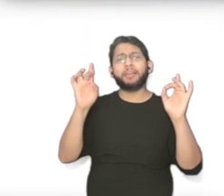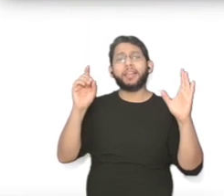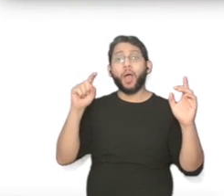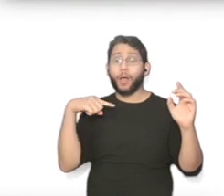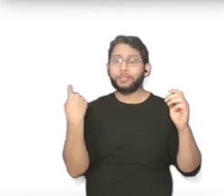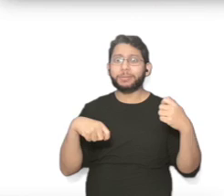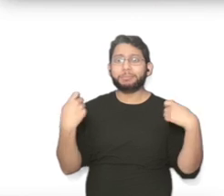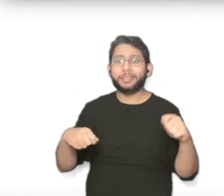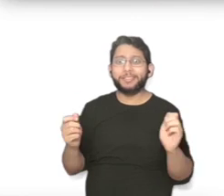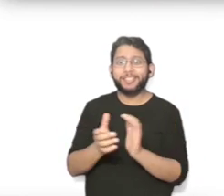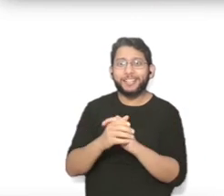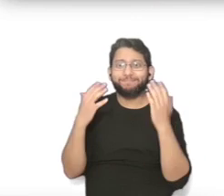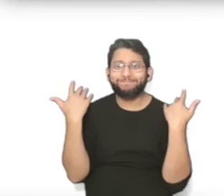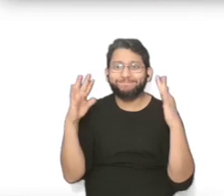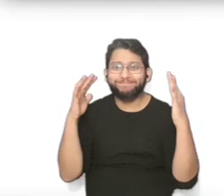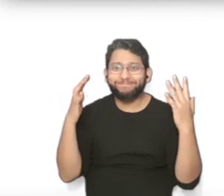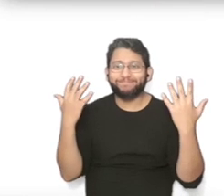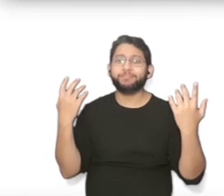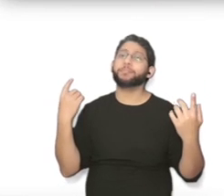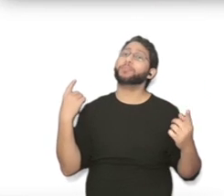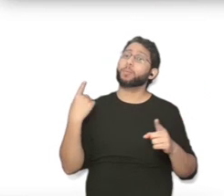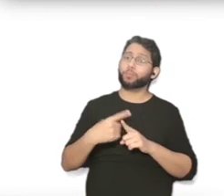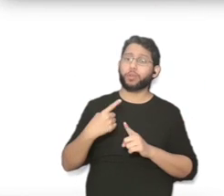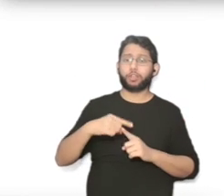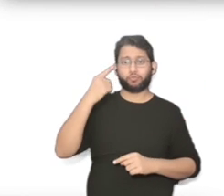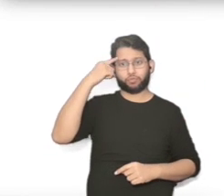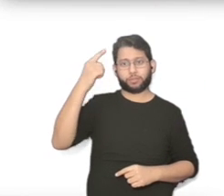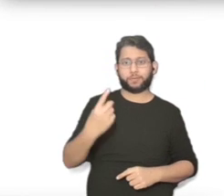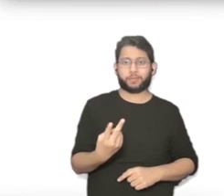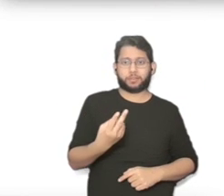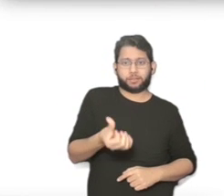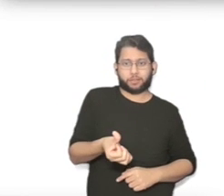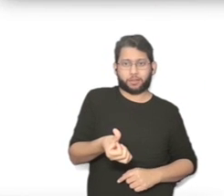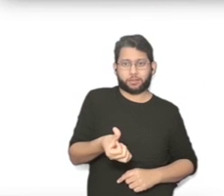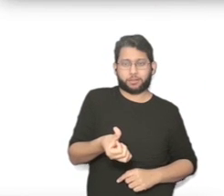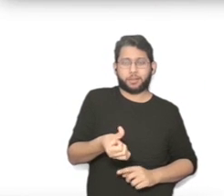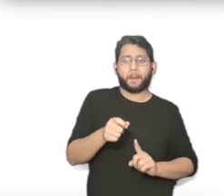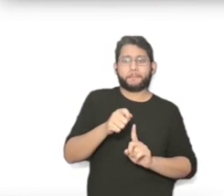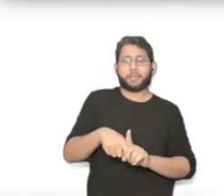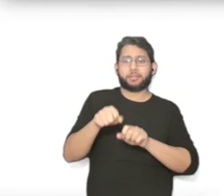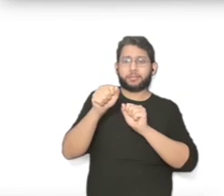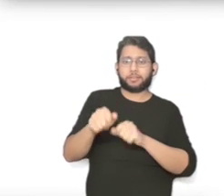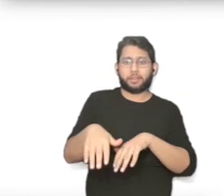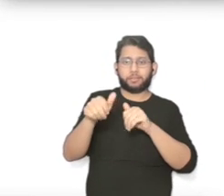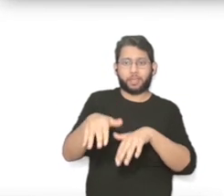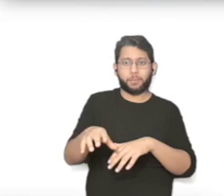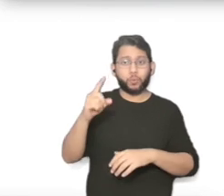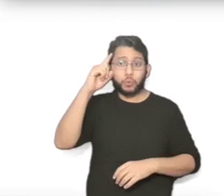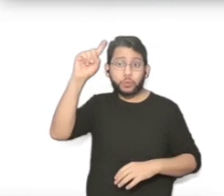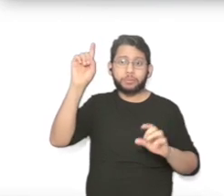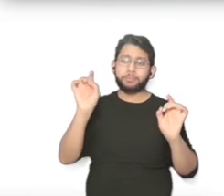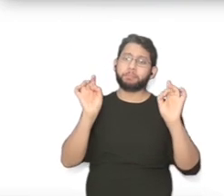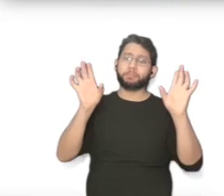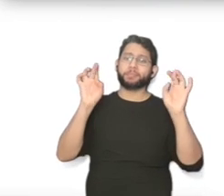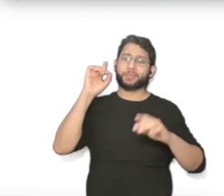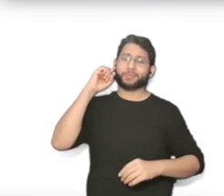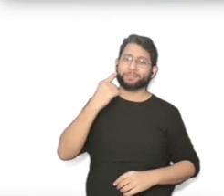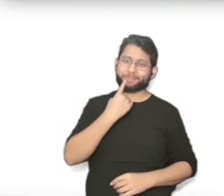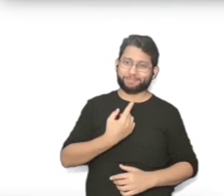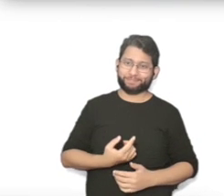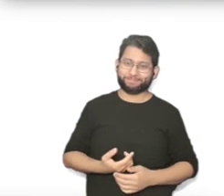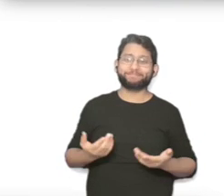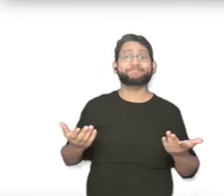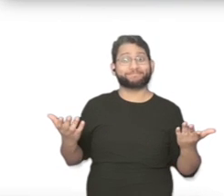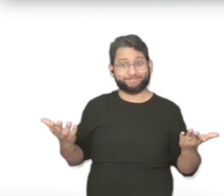Dia do Surdo. No dia 26 de setembro, nós temos a comemoração do Dia do Surdo. Esse é o dia em que também